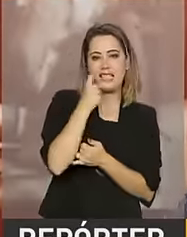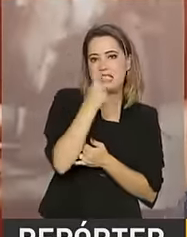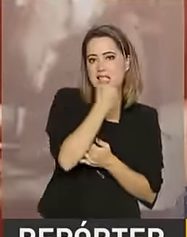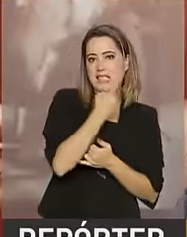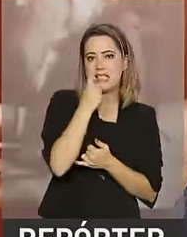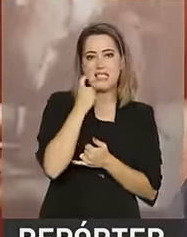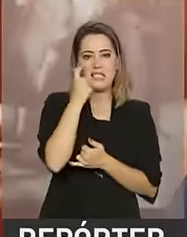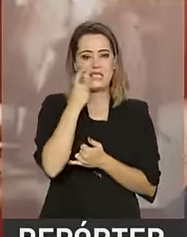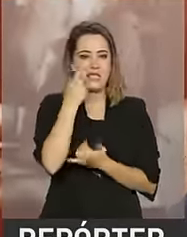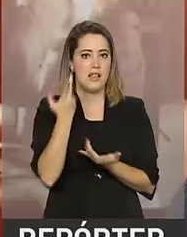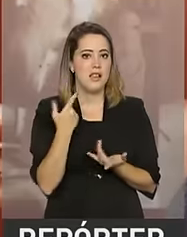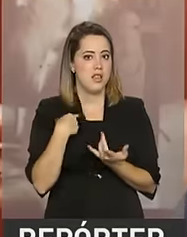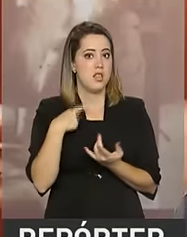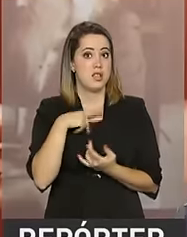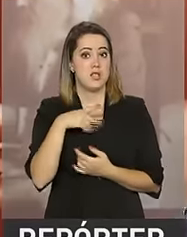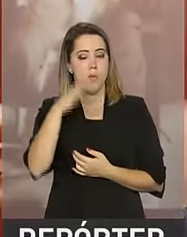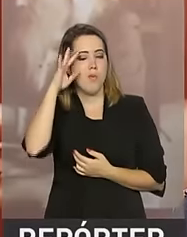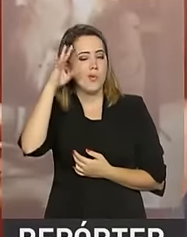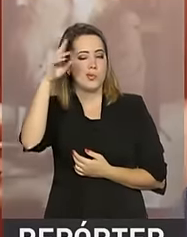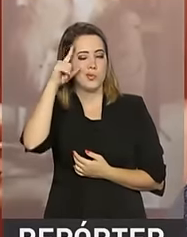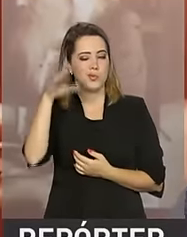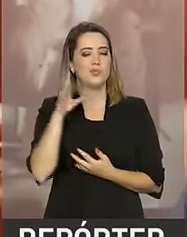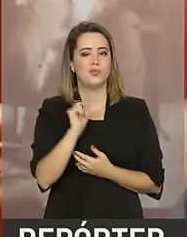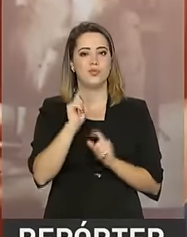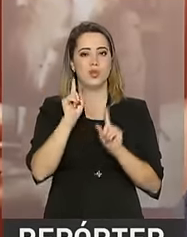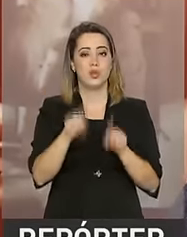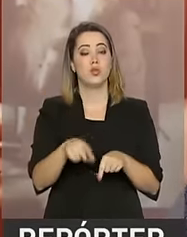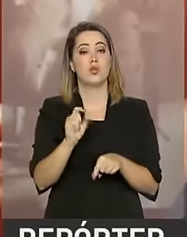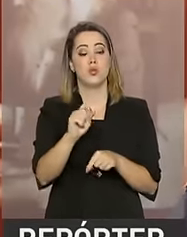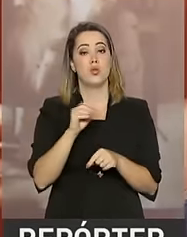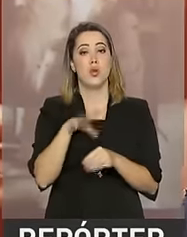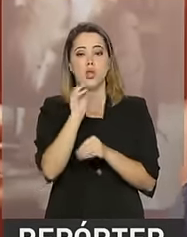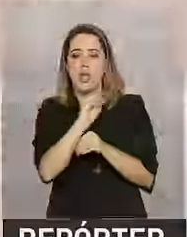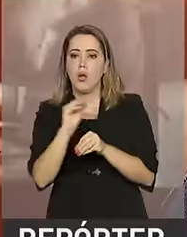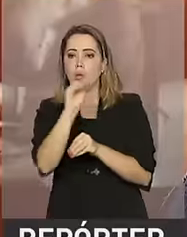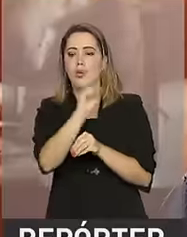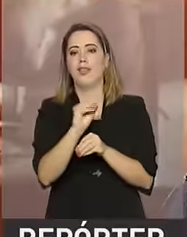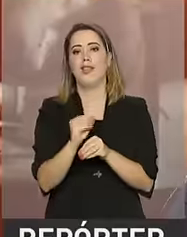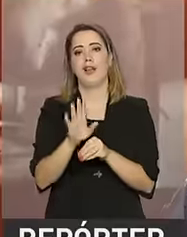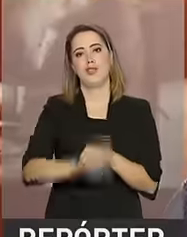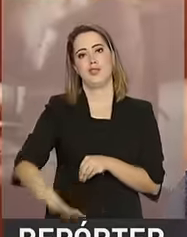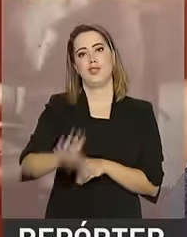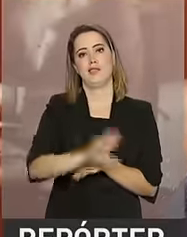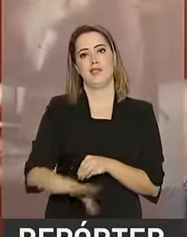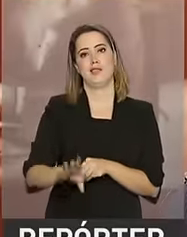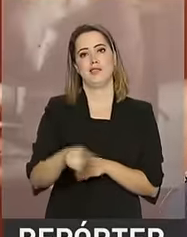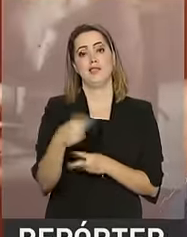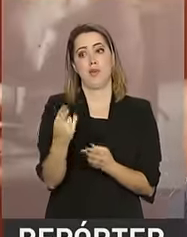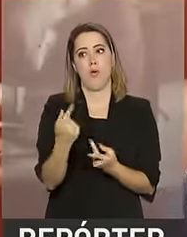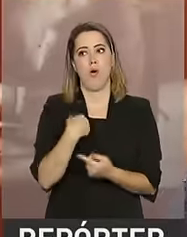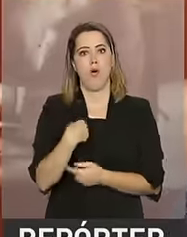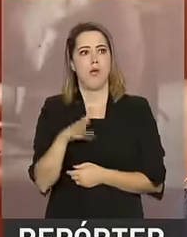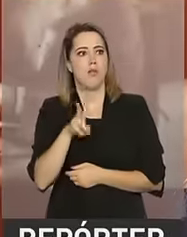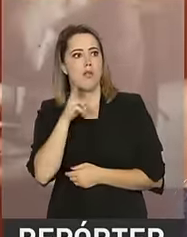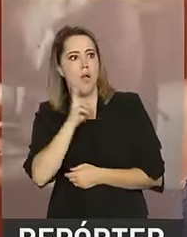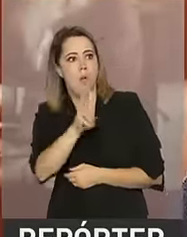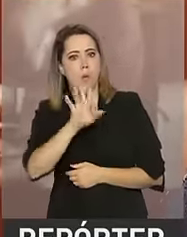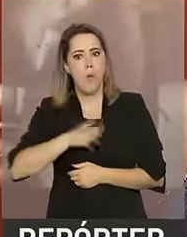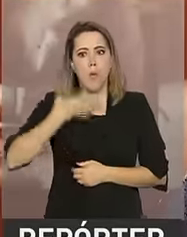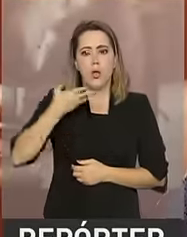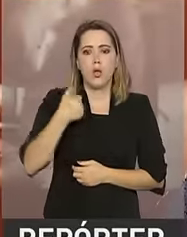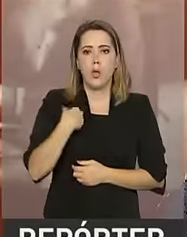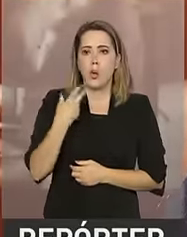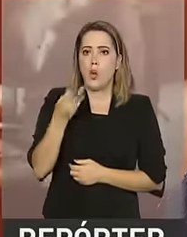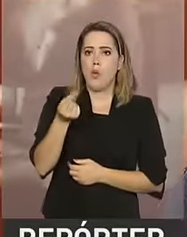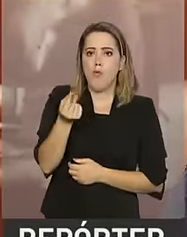sonho era atender crianças como como a criança que eu fui quando eu me deparei com curso caro não só de mensalidade mas de